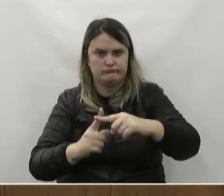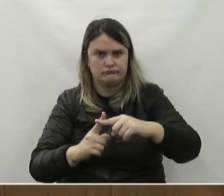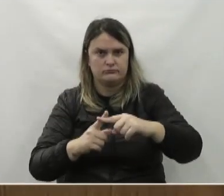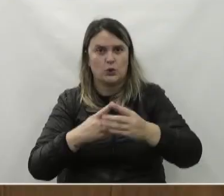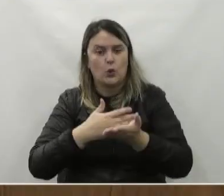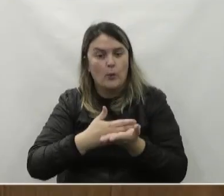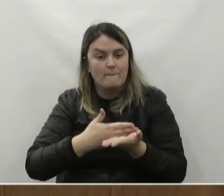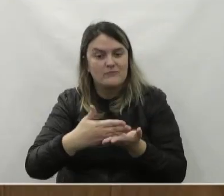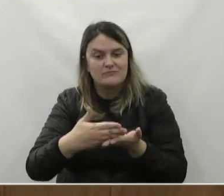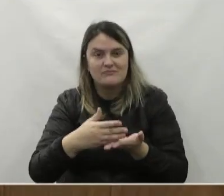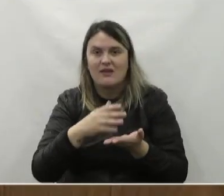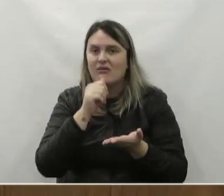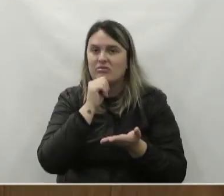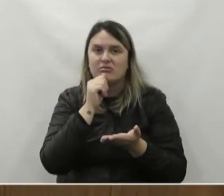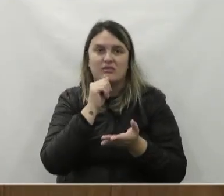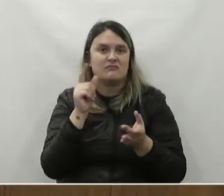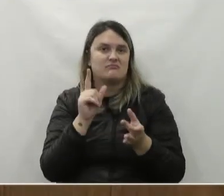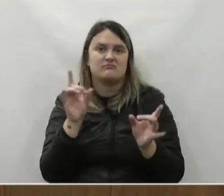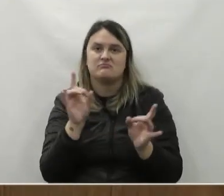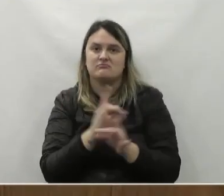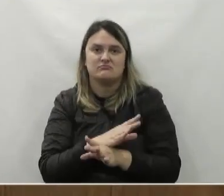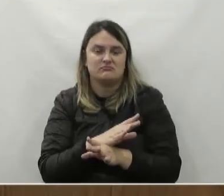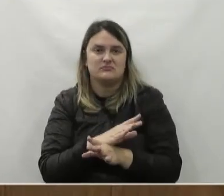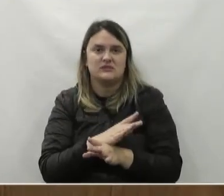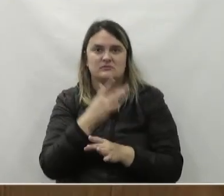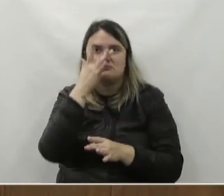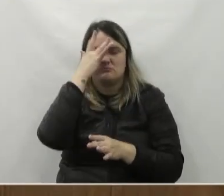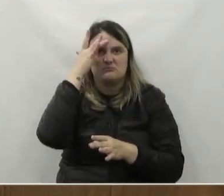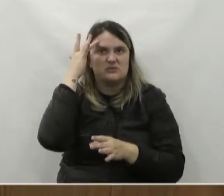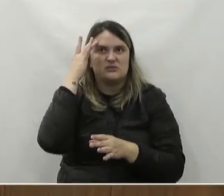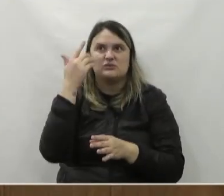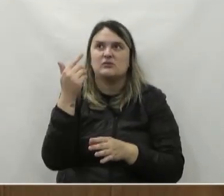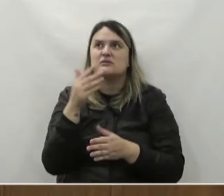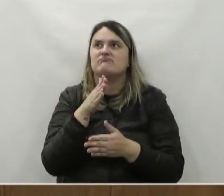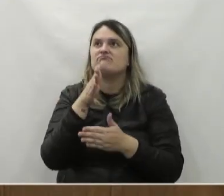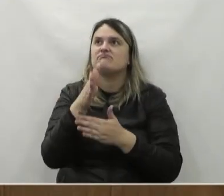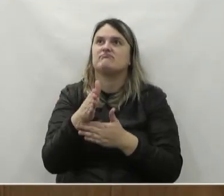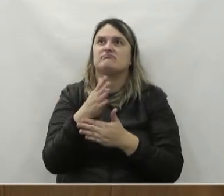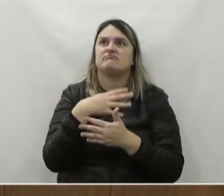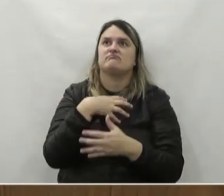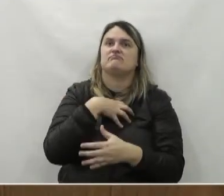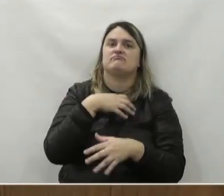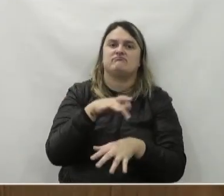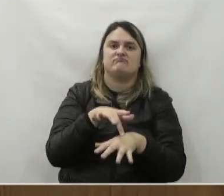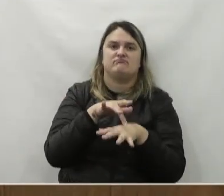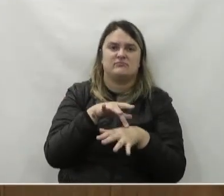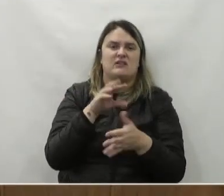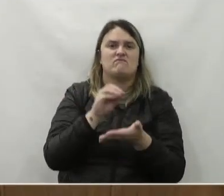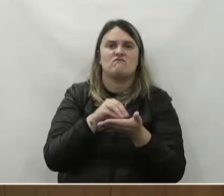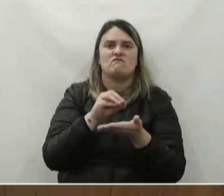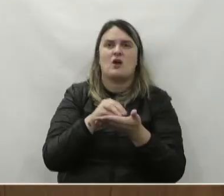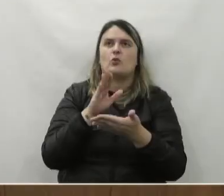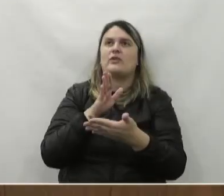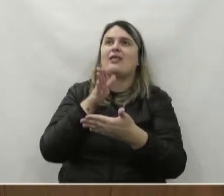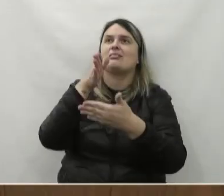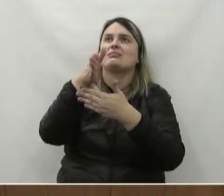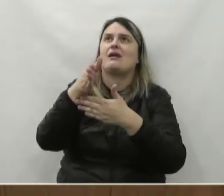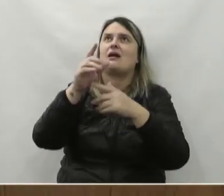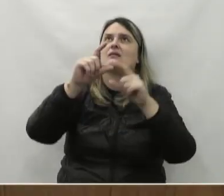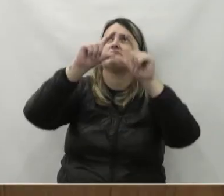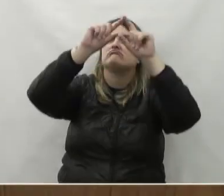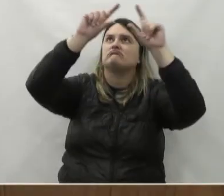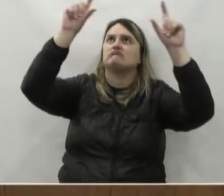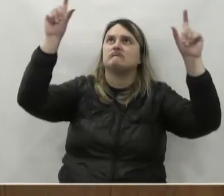compromete tanto a funcionalidade quanto a dignidade do local. A falta de um portal de entrada adequado,